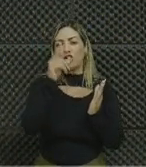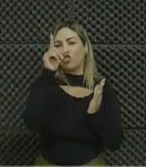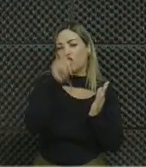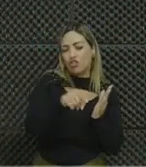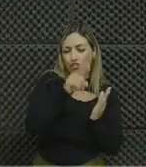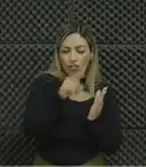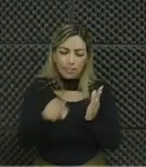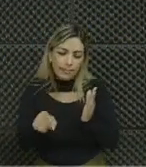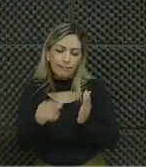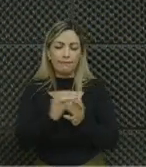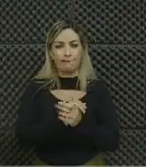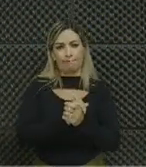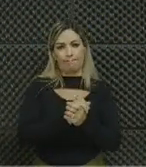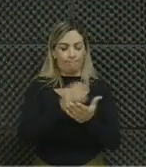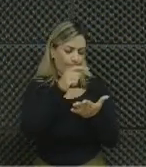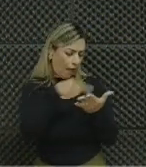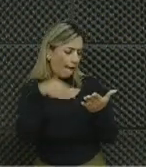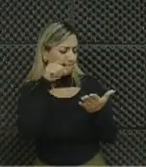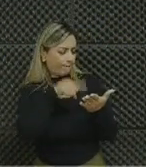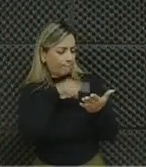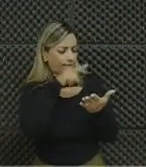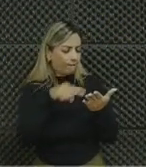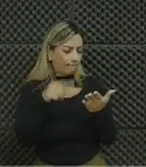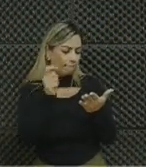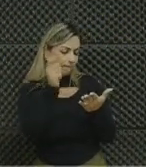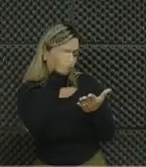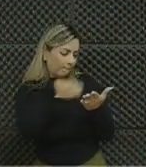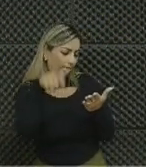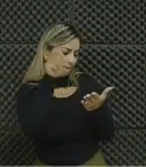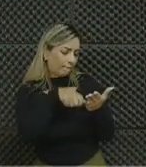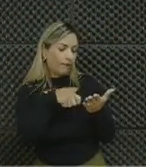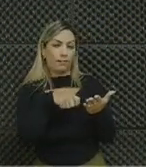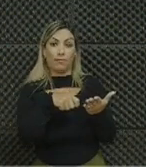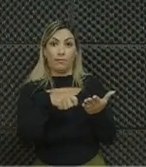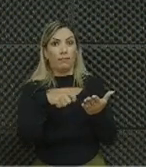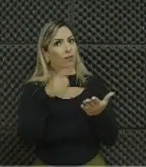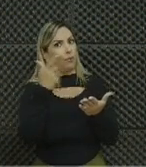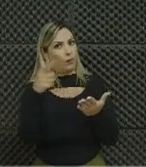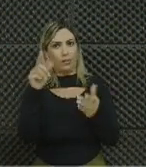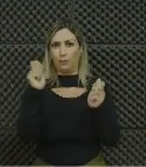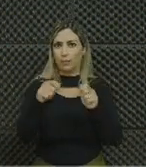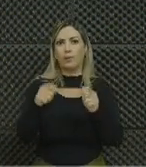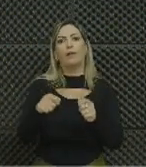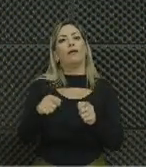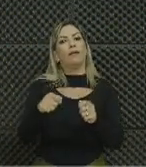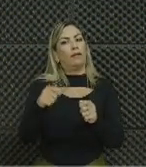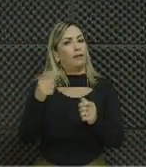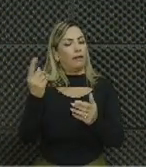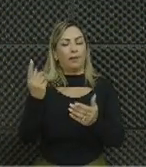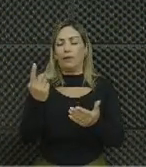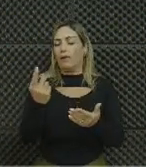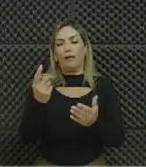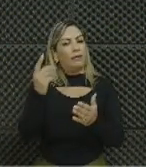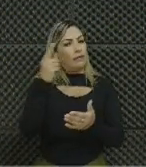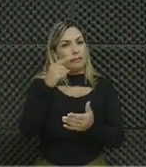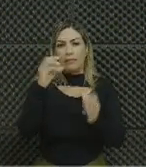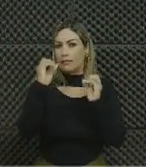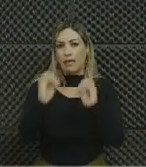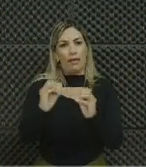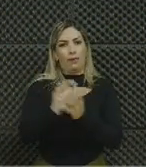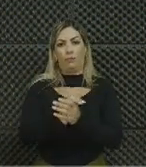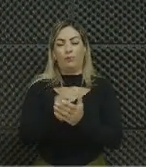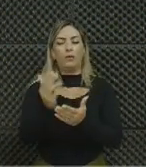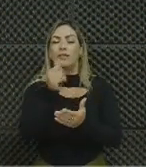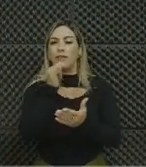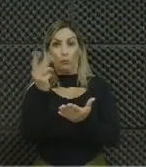cima dela, e tem algumas outras possibilidades que você sabe que anulam a sua redação, como os desenhos,